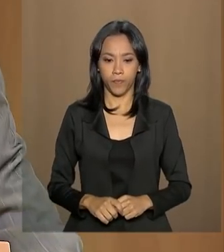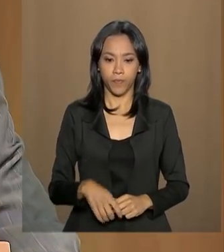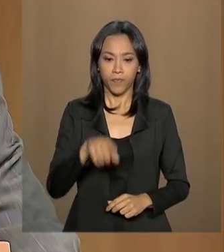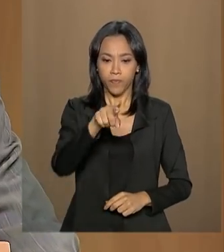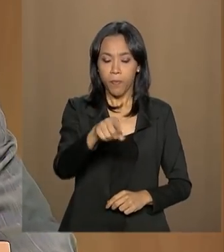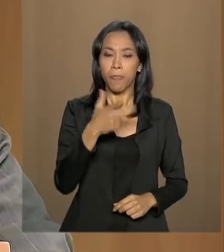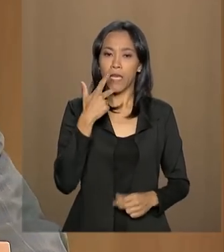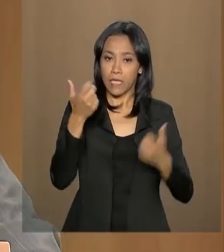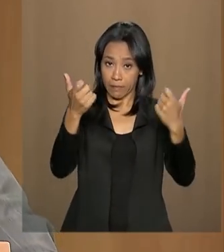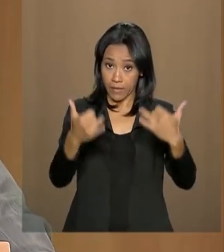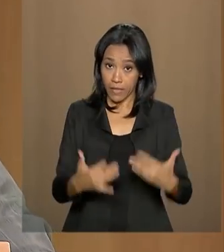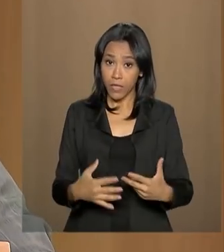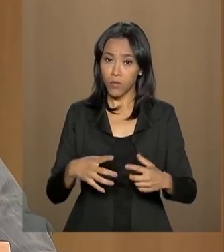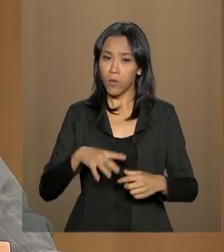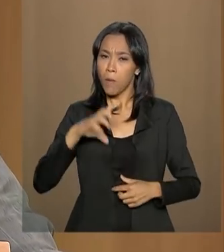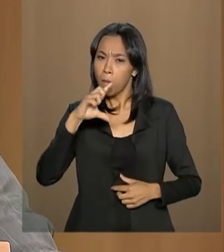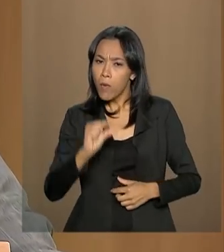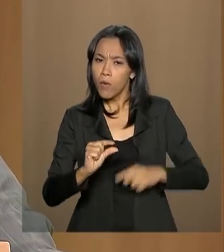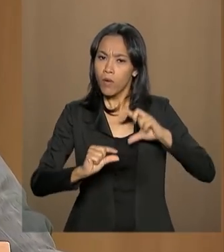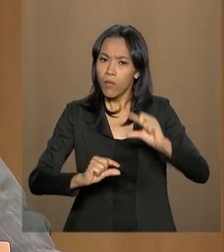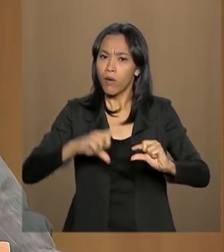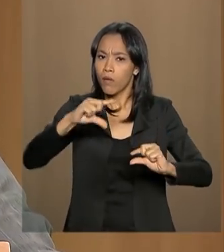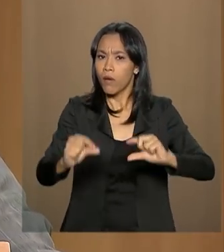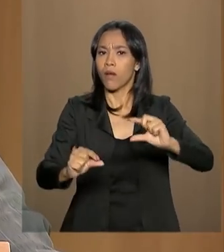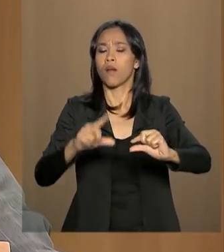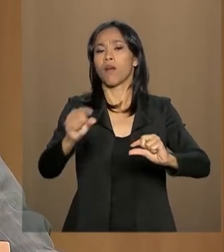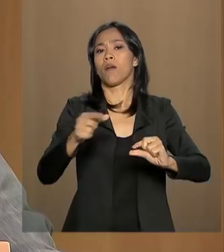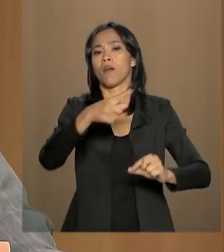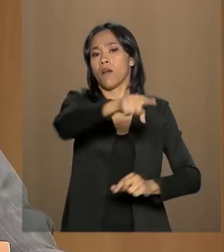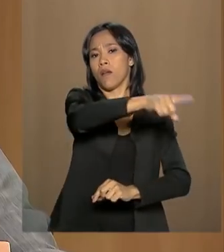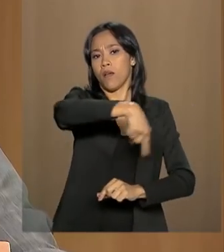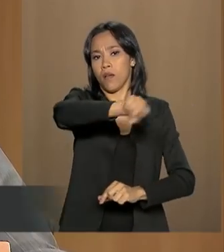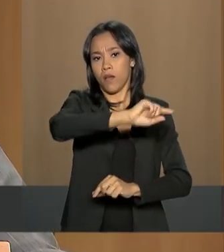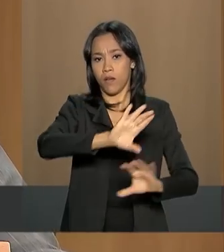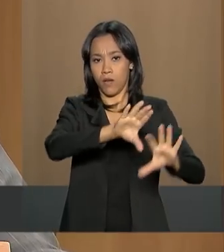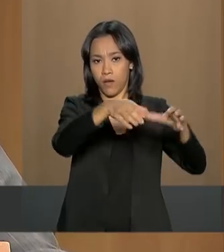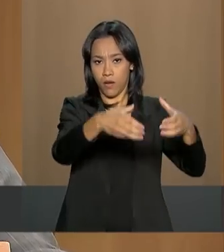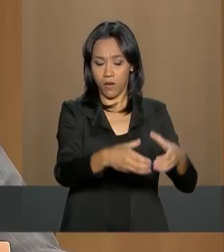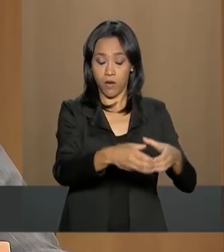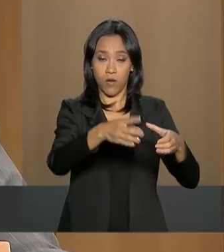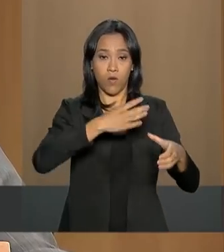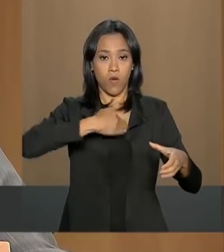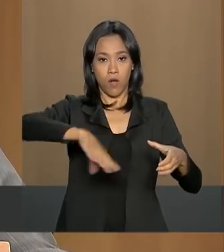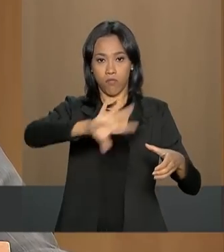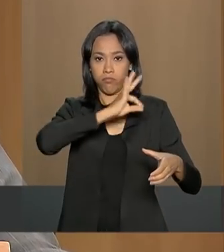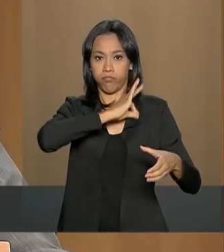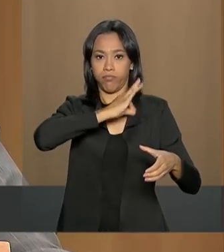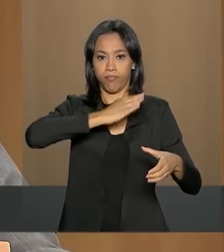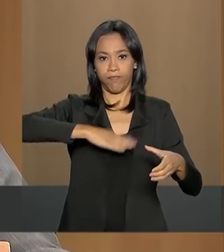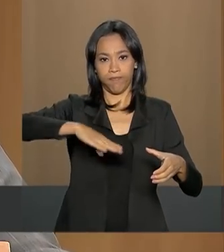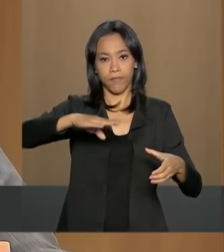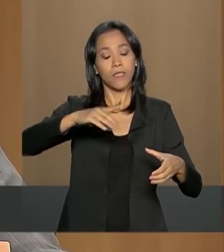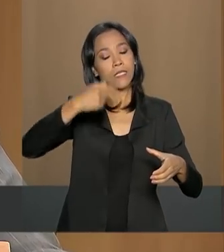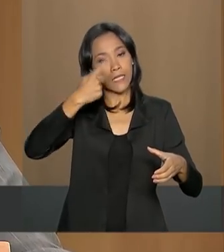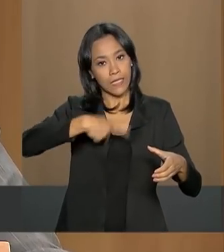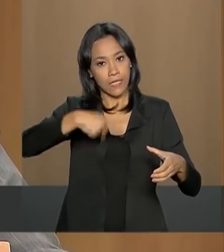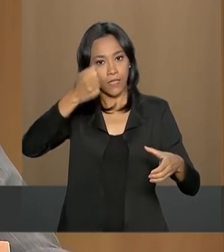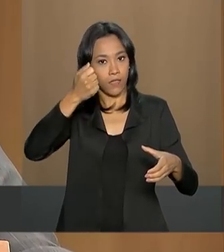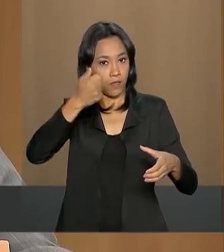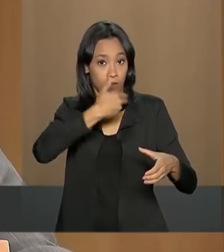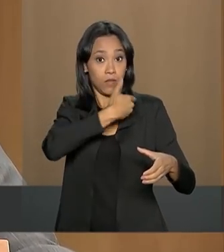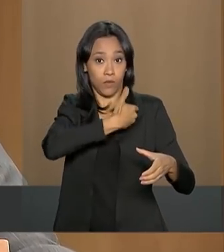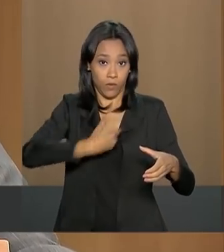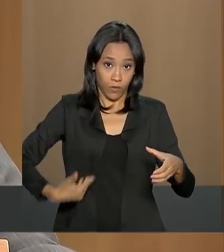Progressivamente nós vamos retirar a Força Nacional do estado do Ceará em torno de um mês, dois meses. Aí